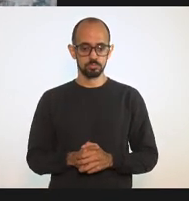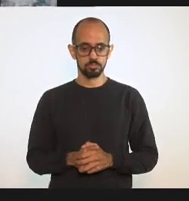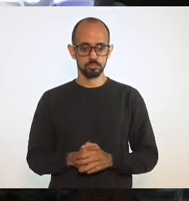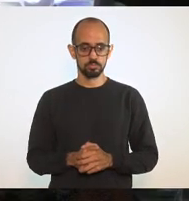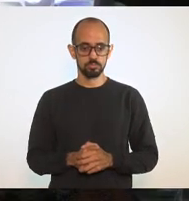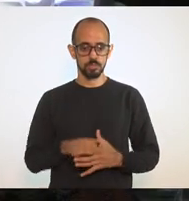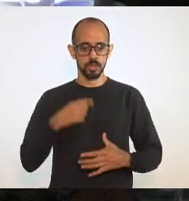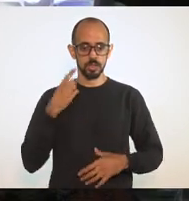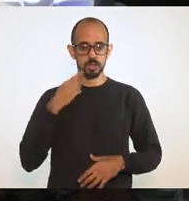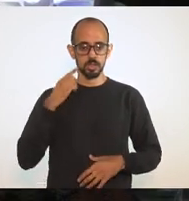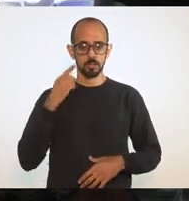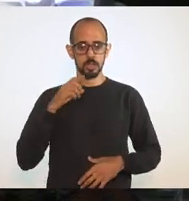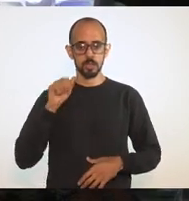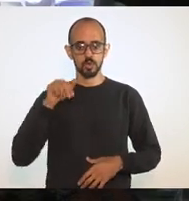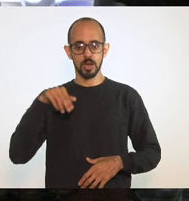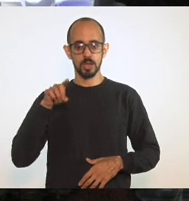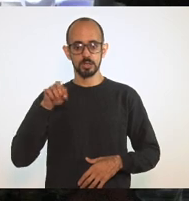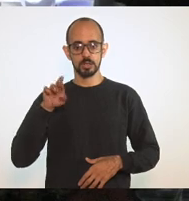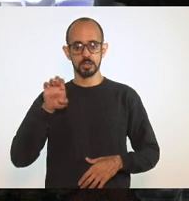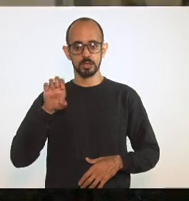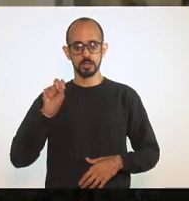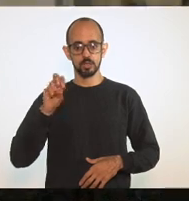Deputado Anderson Alexandre.